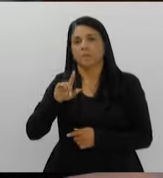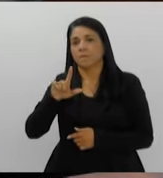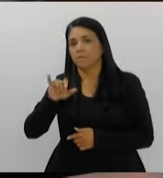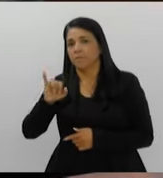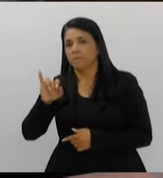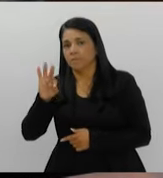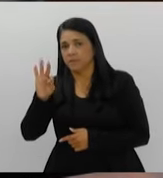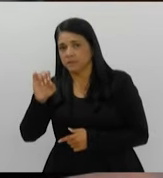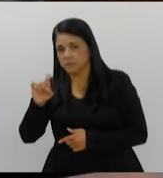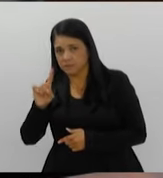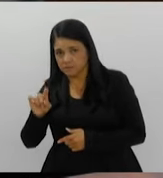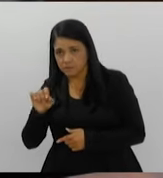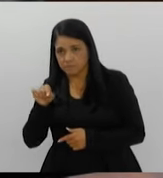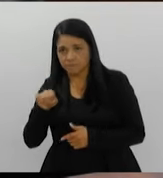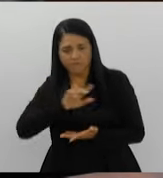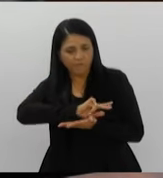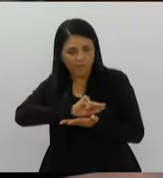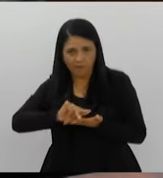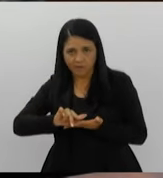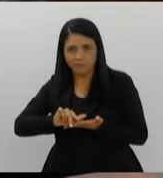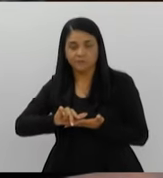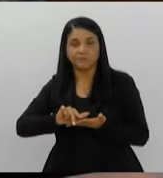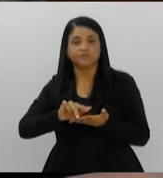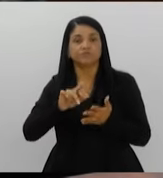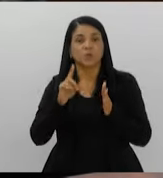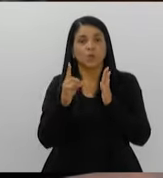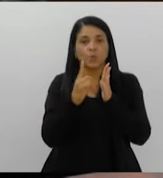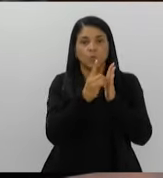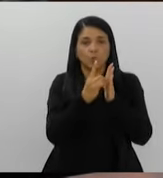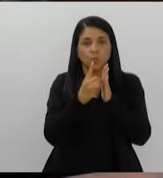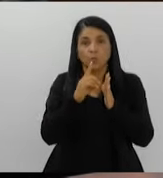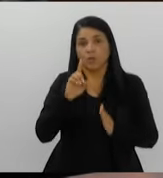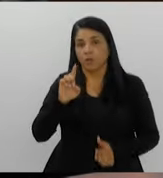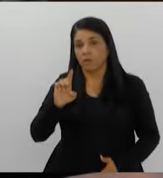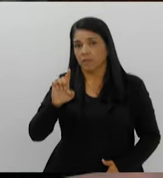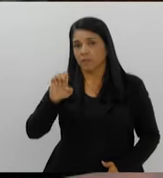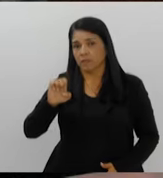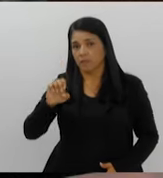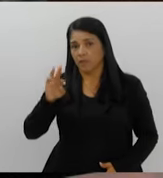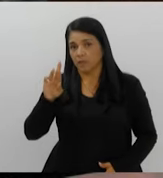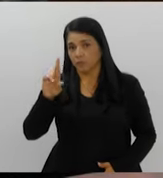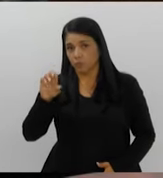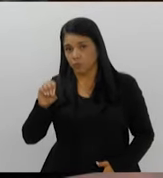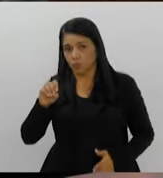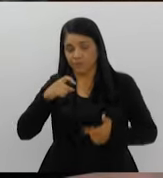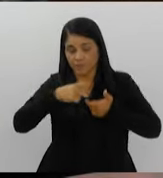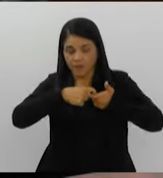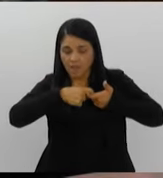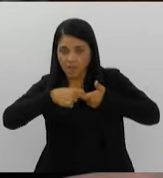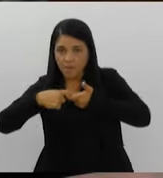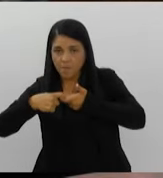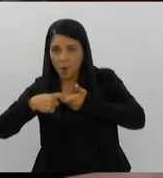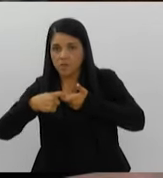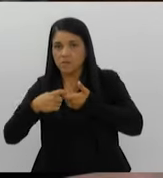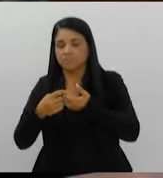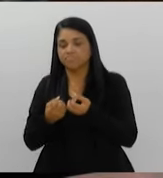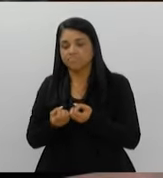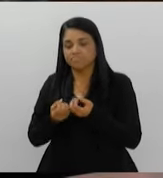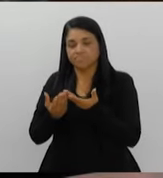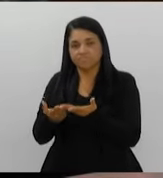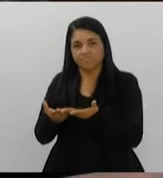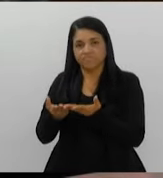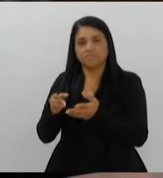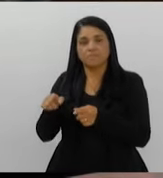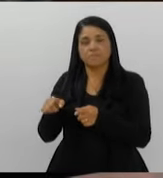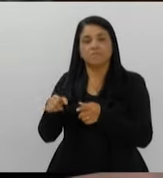Dino, o DETRO colocando reboques à disposição dessa máfia